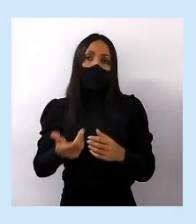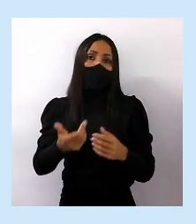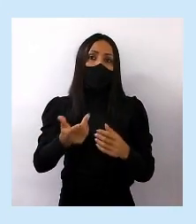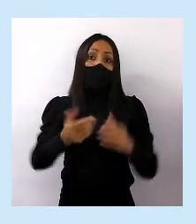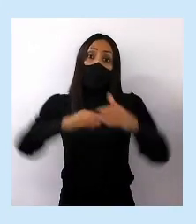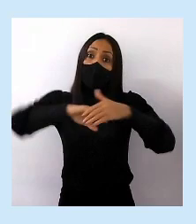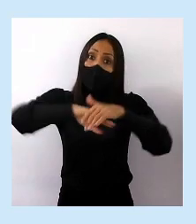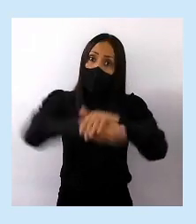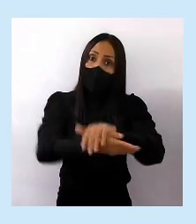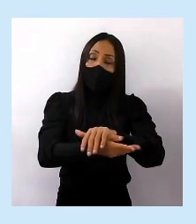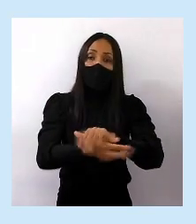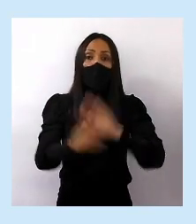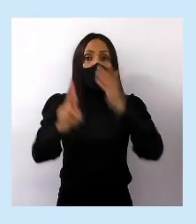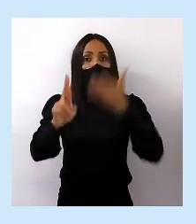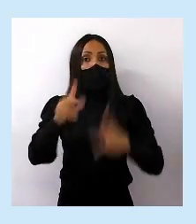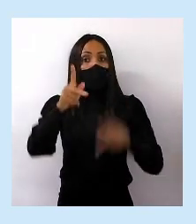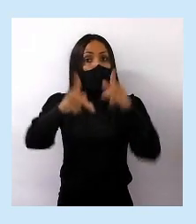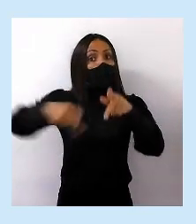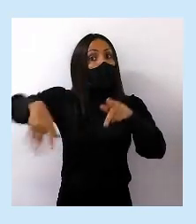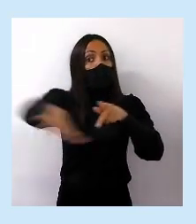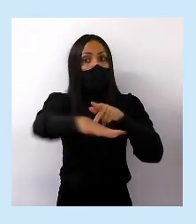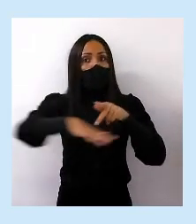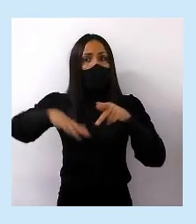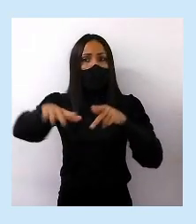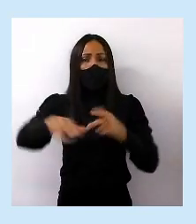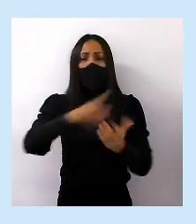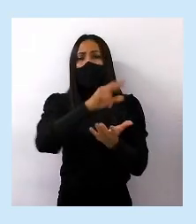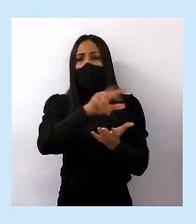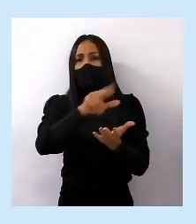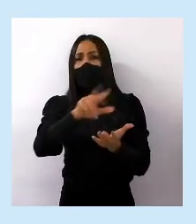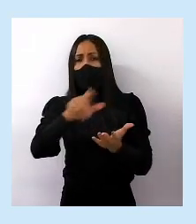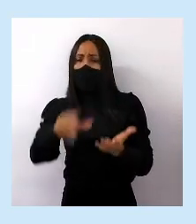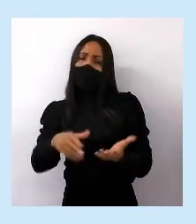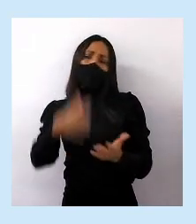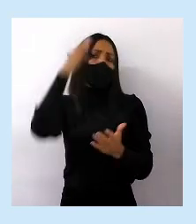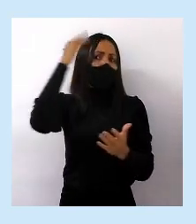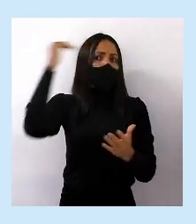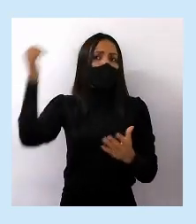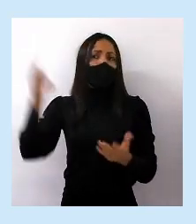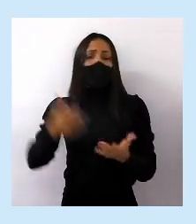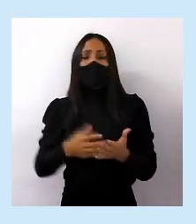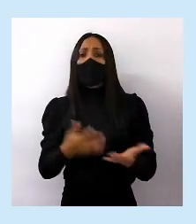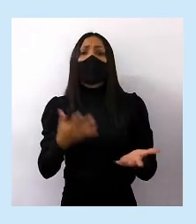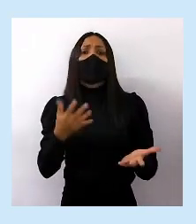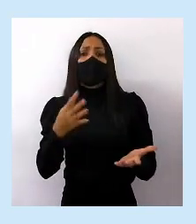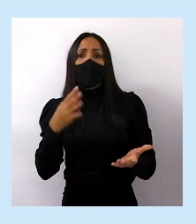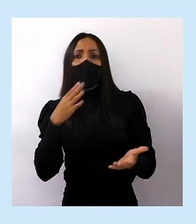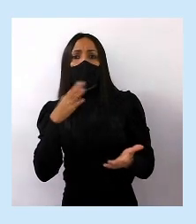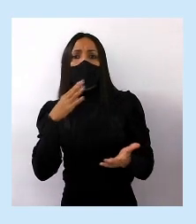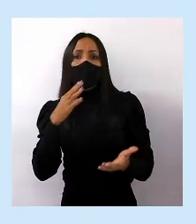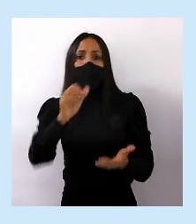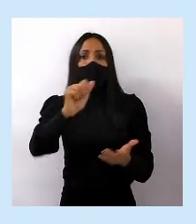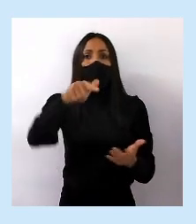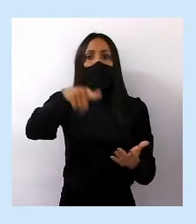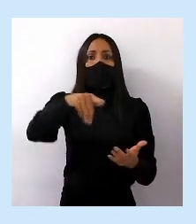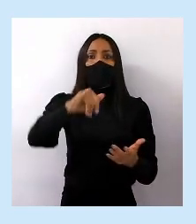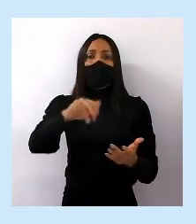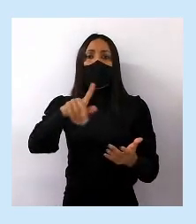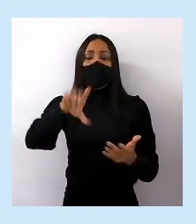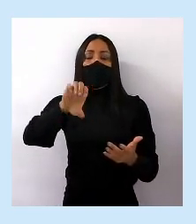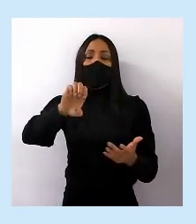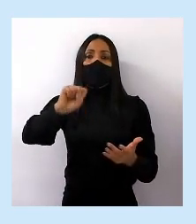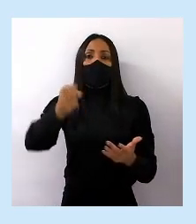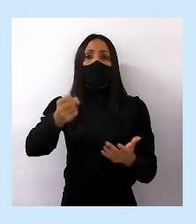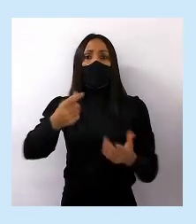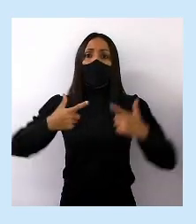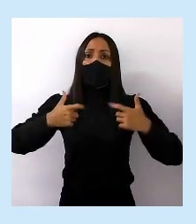eles representem todo um povo. Então, temos várias epopeias famosas. Quem é que não conhece Aquiles, né? E a Guerra de Troia? Quem é